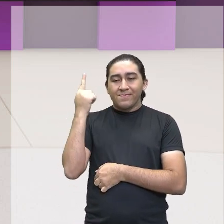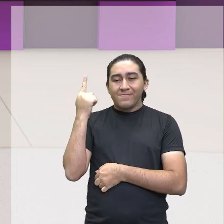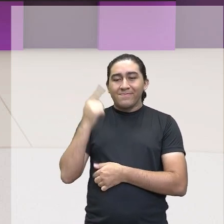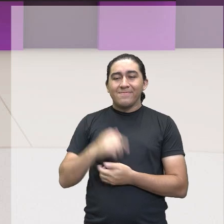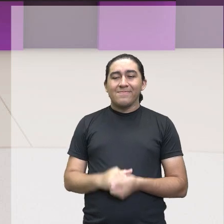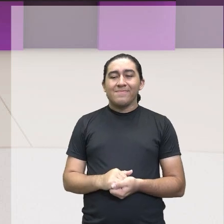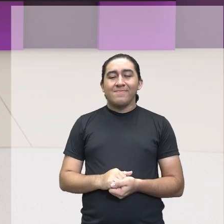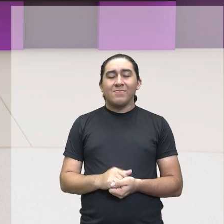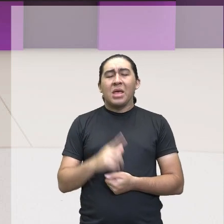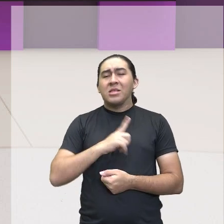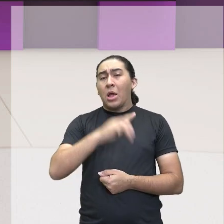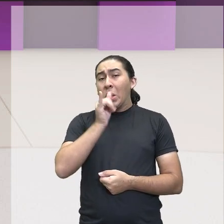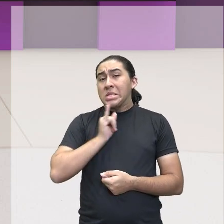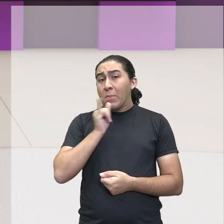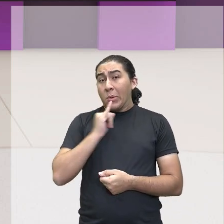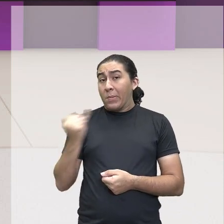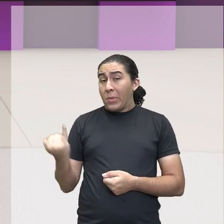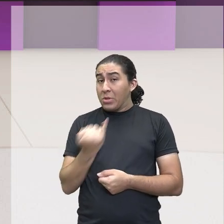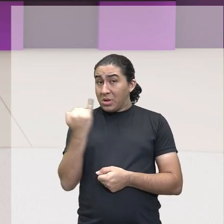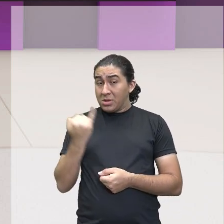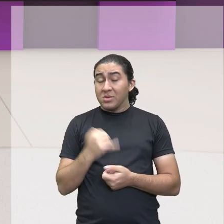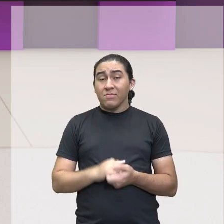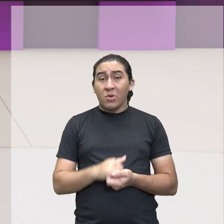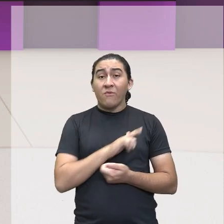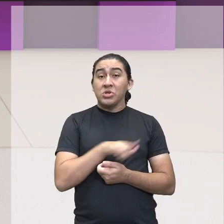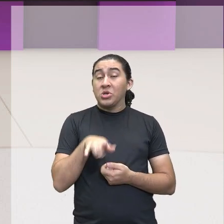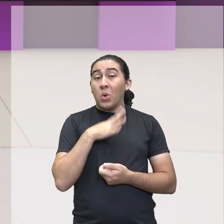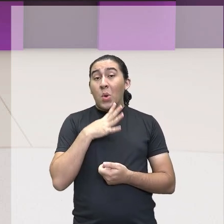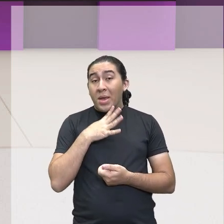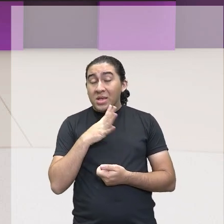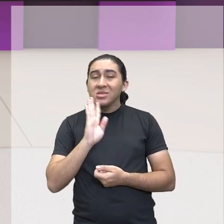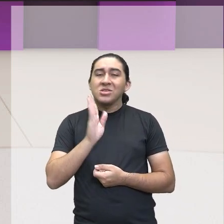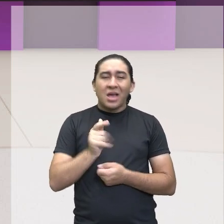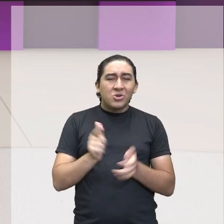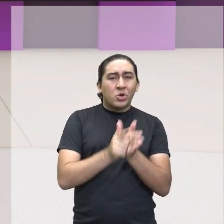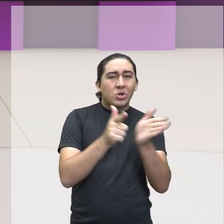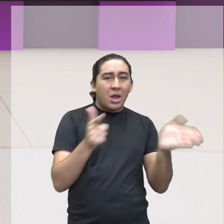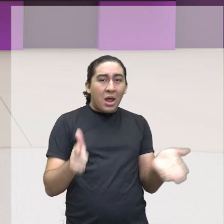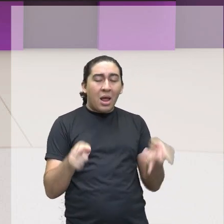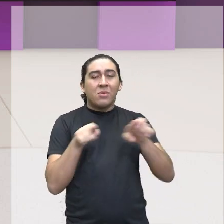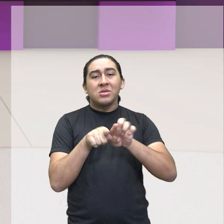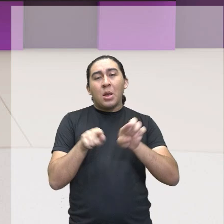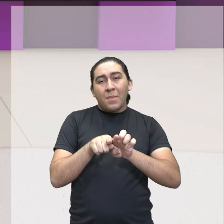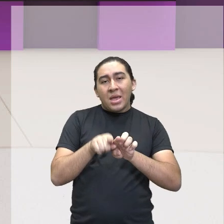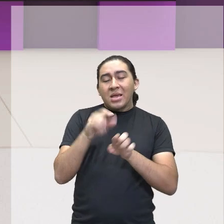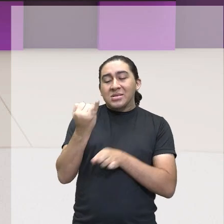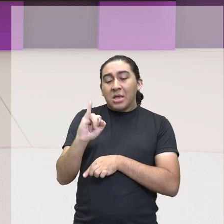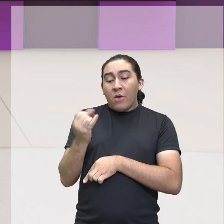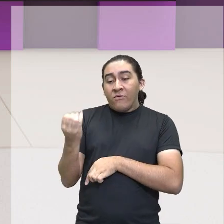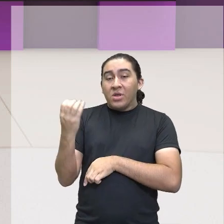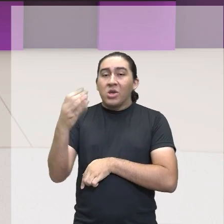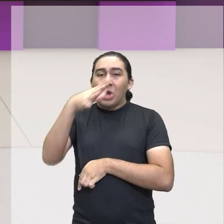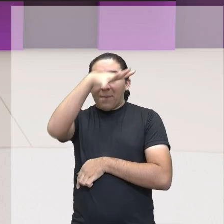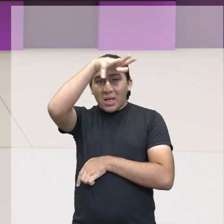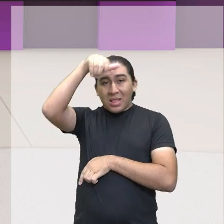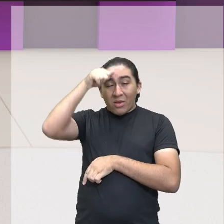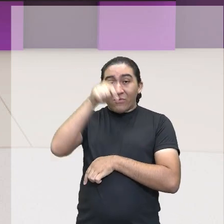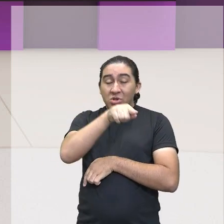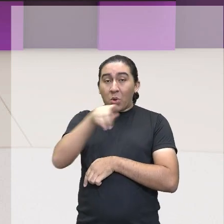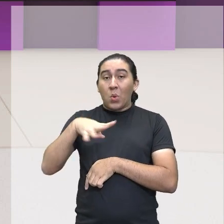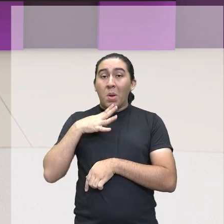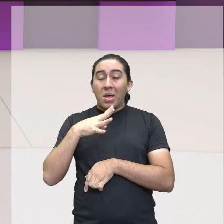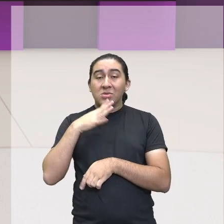Tem um exemplo muito importante que você já viu em jornais, se você já viajou para Manaus, se você conhece aí, que